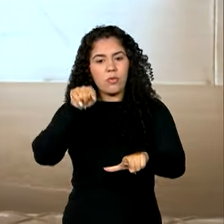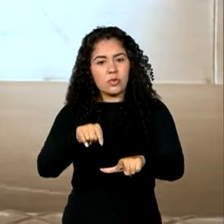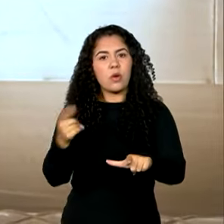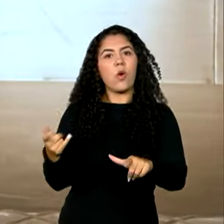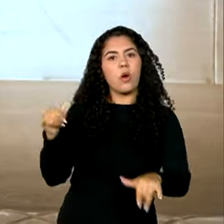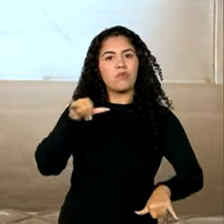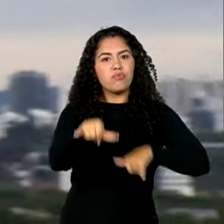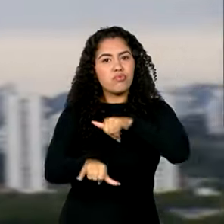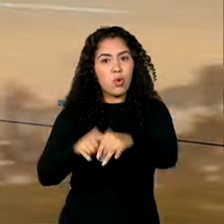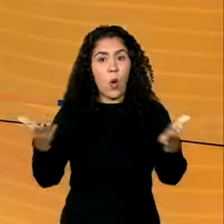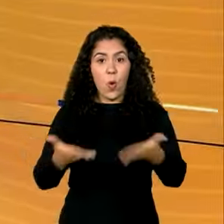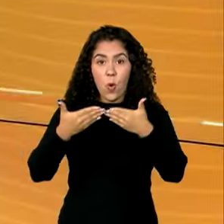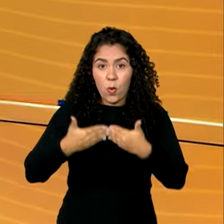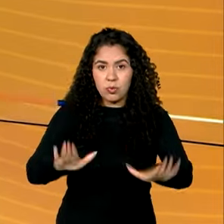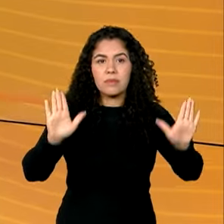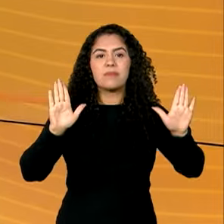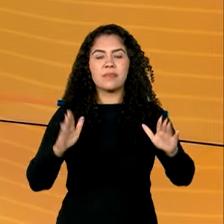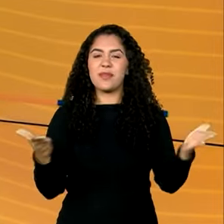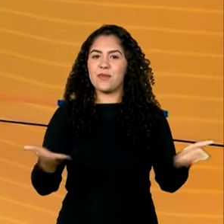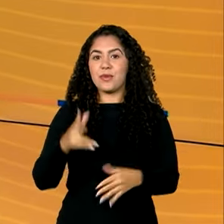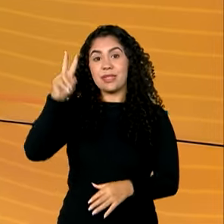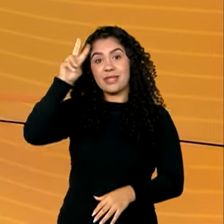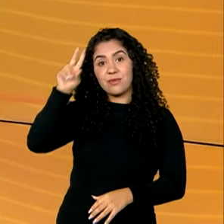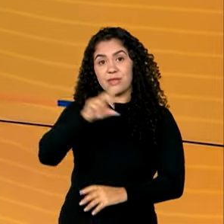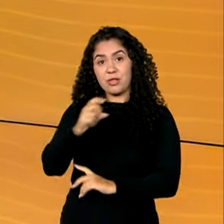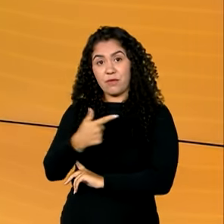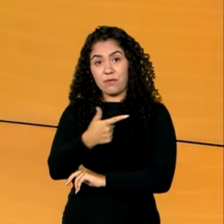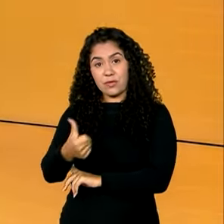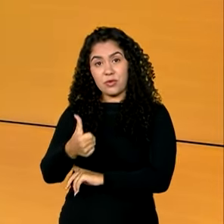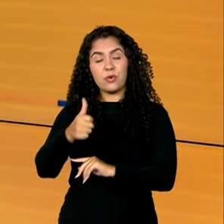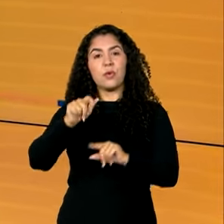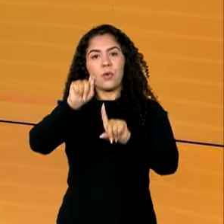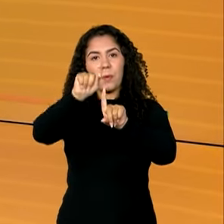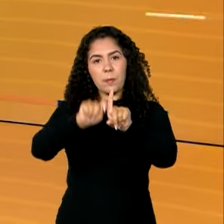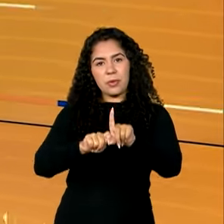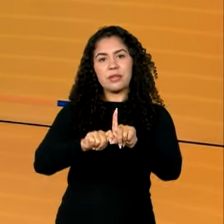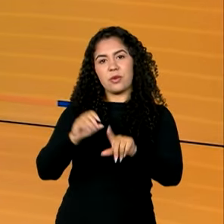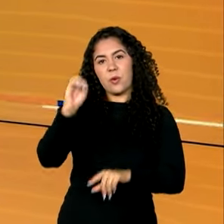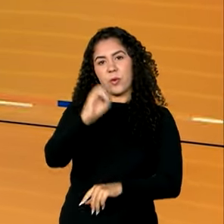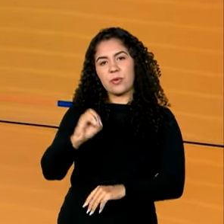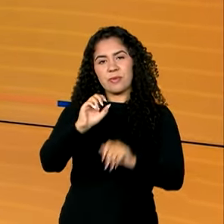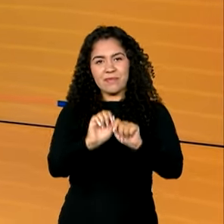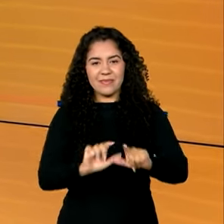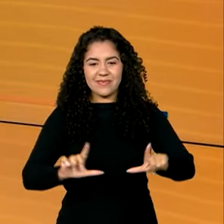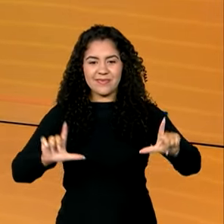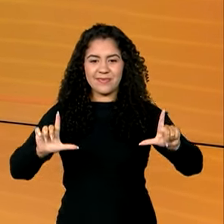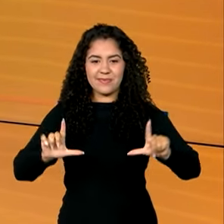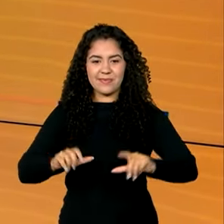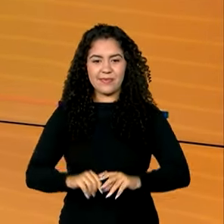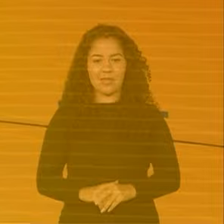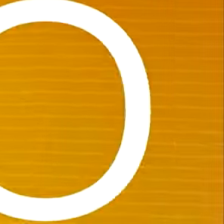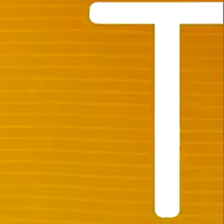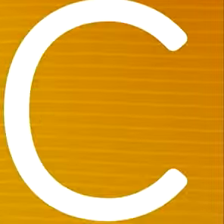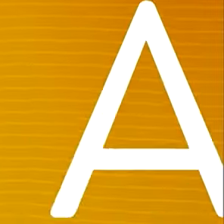a partir de hoje. Segunda-feira, 21 de outubro. O Brasil em Dia começa agora.